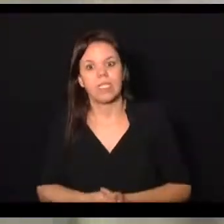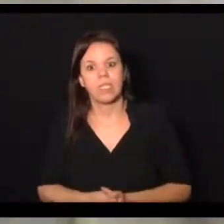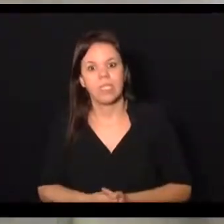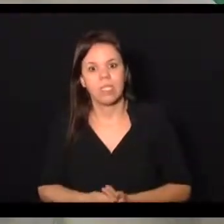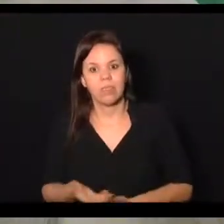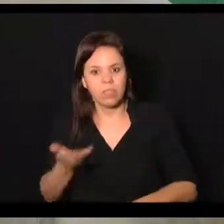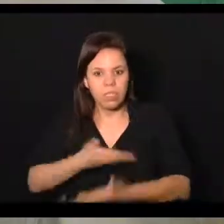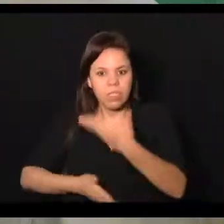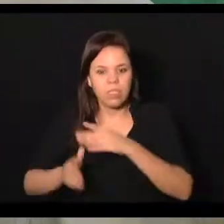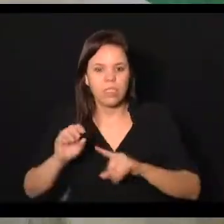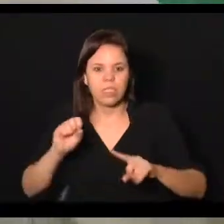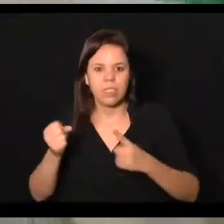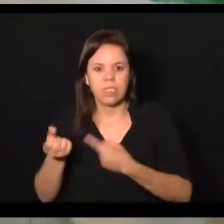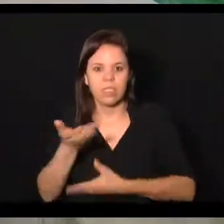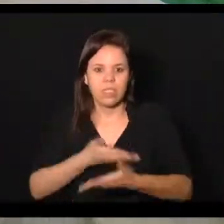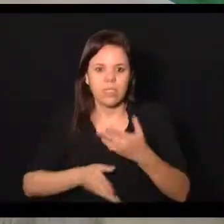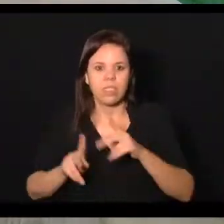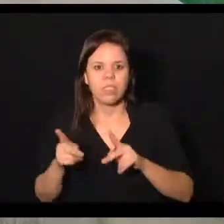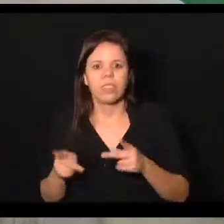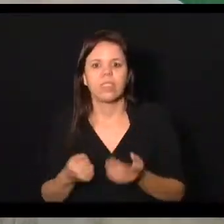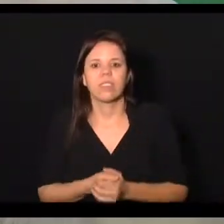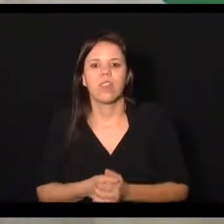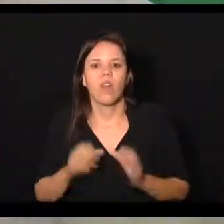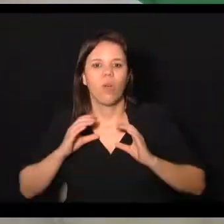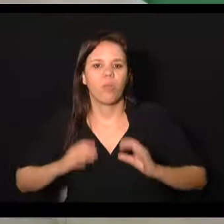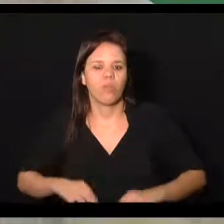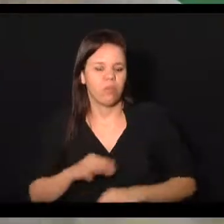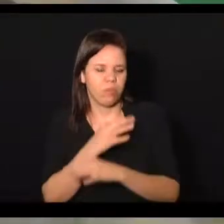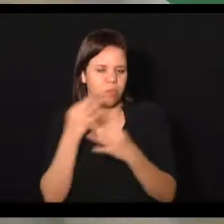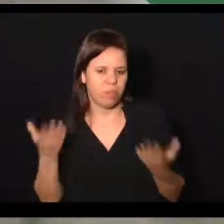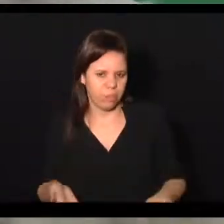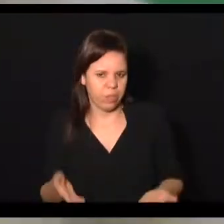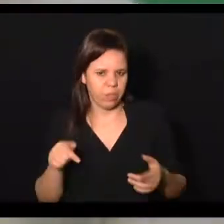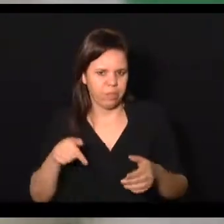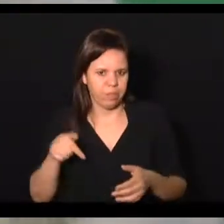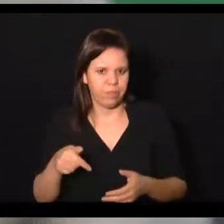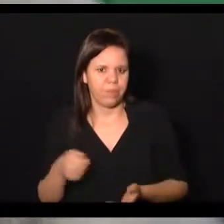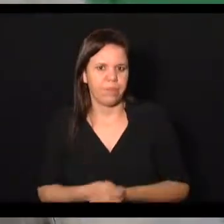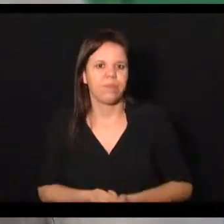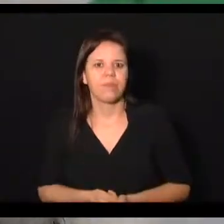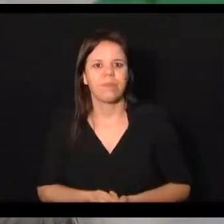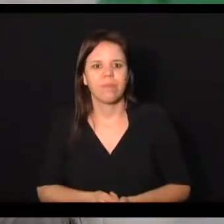sociedade. E olha só o comportamento deles. Exemplar, não é mesmo?